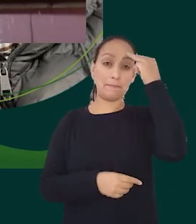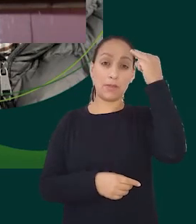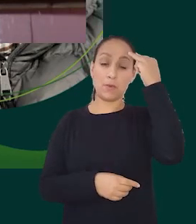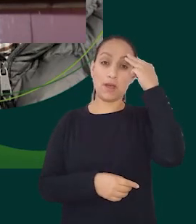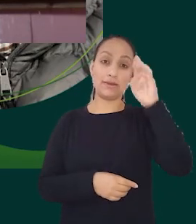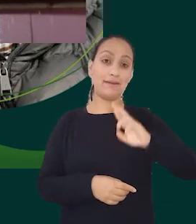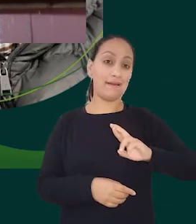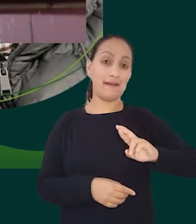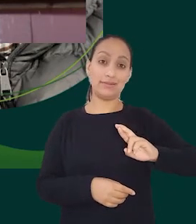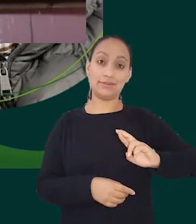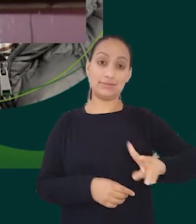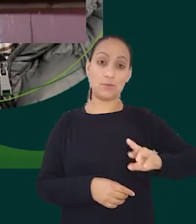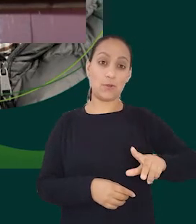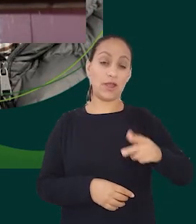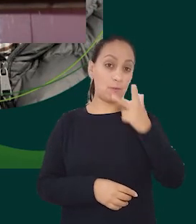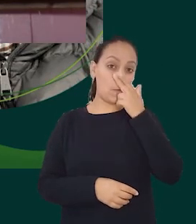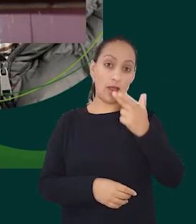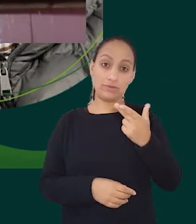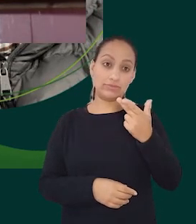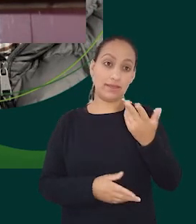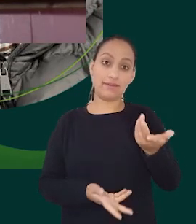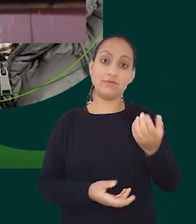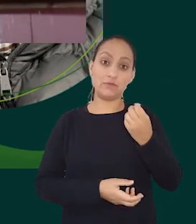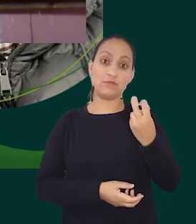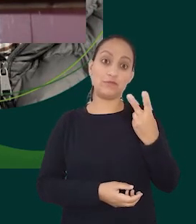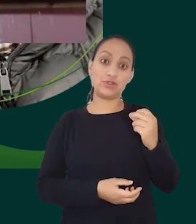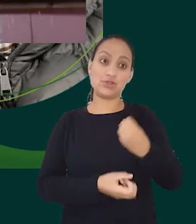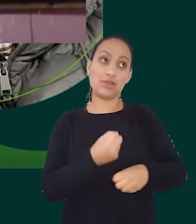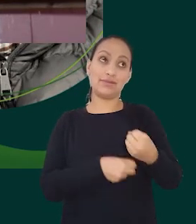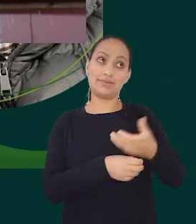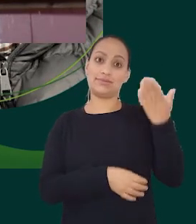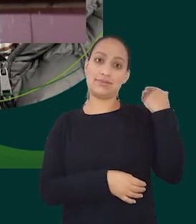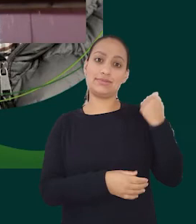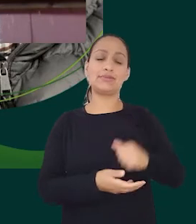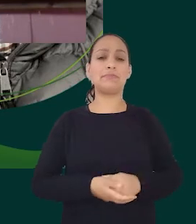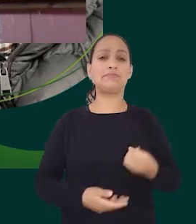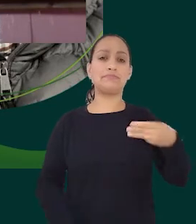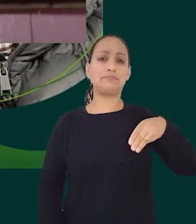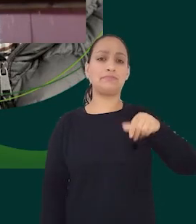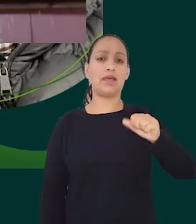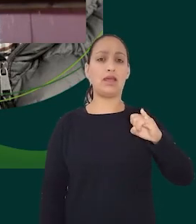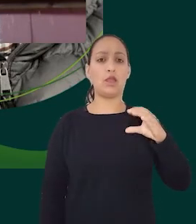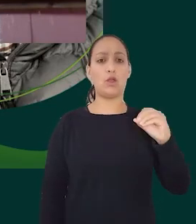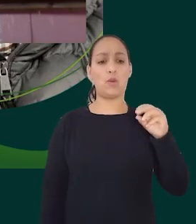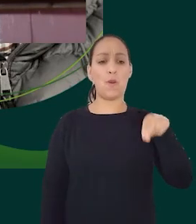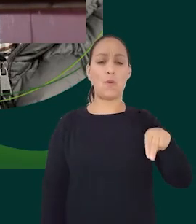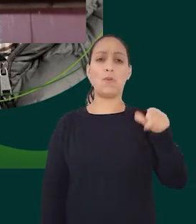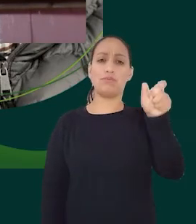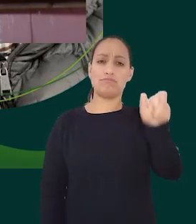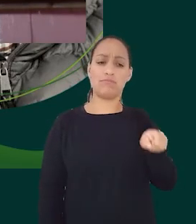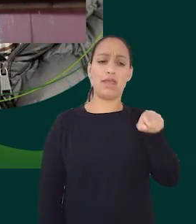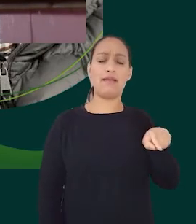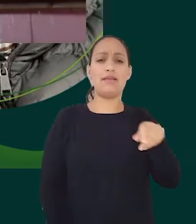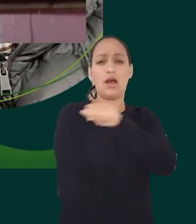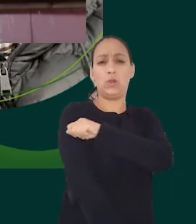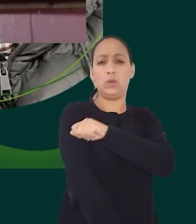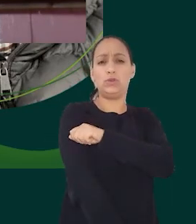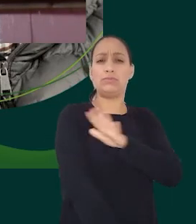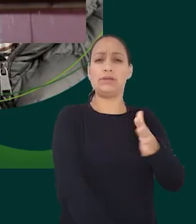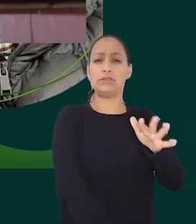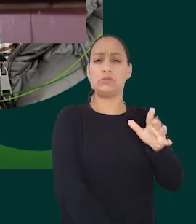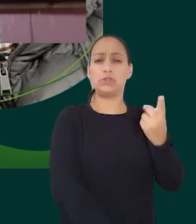anos atrás. Mas, por exemplo, o Michael Unser, que foi meu aluno faz um ano, mais ou menos um ano e meio, ele trabalhou